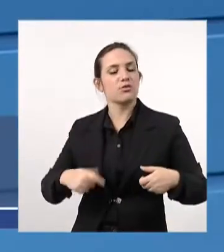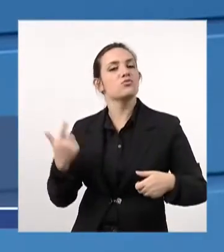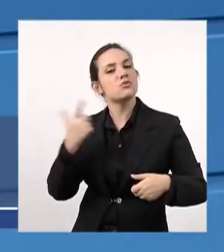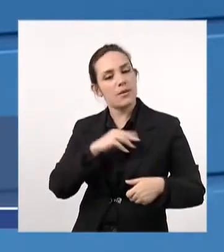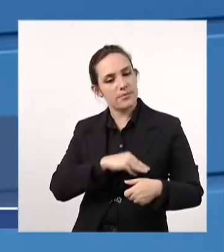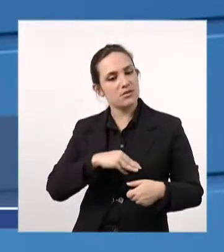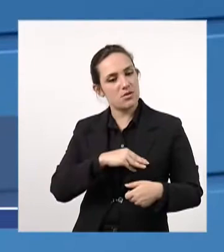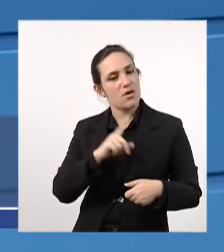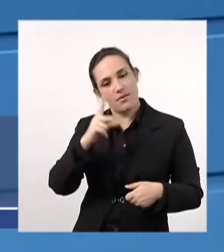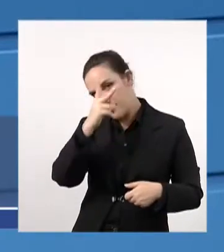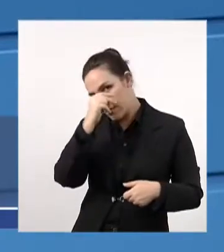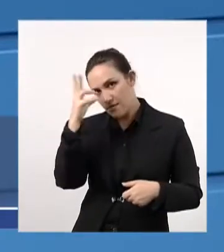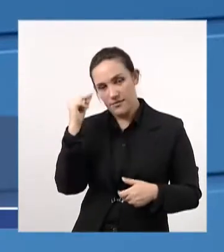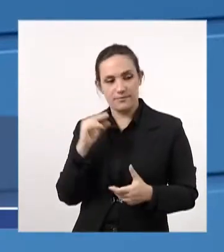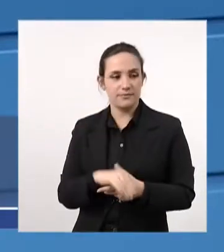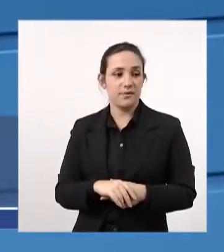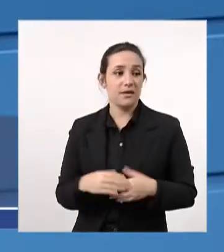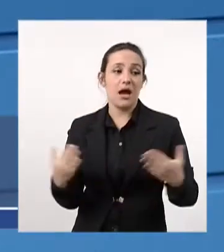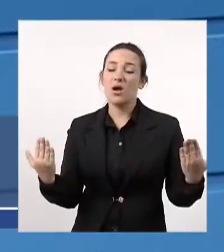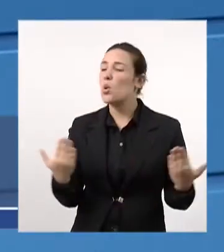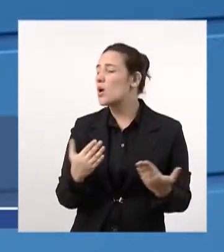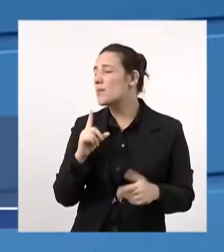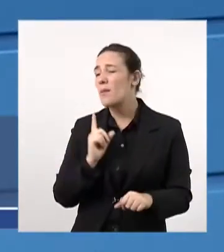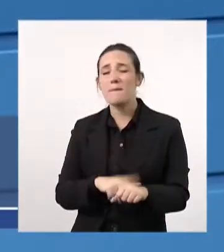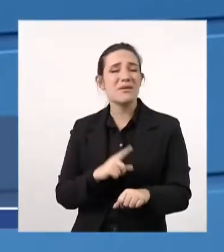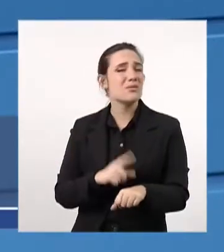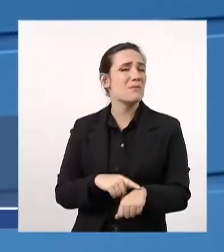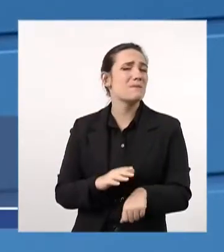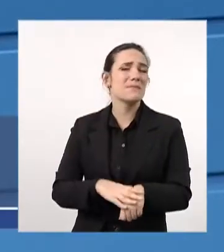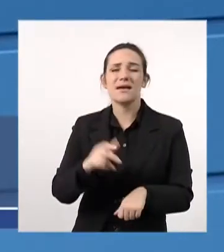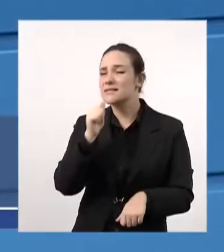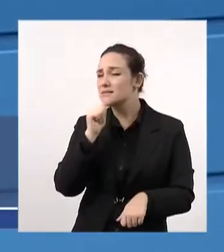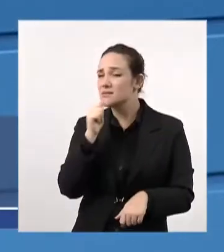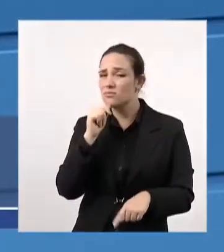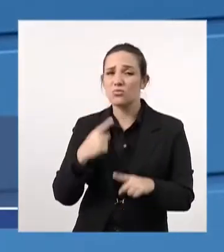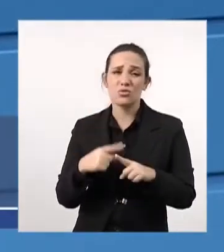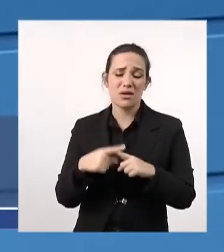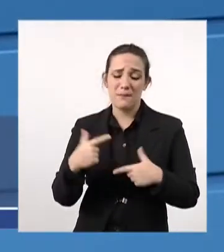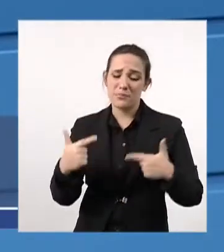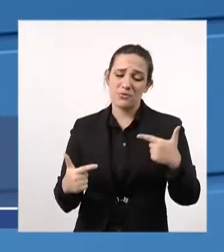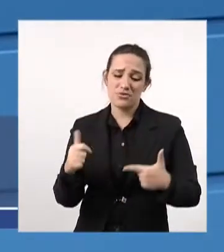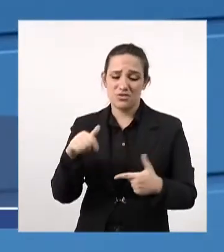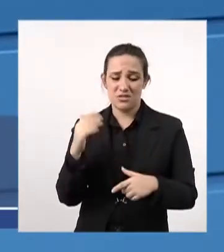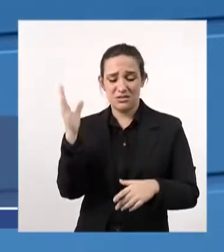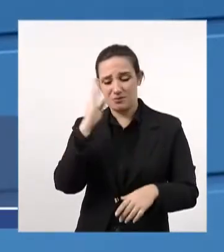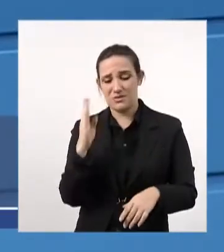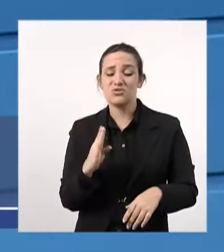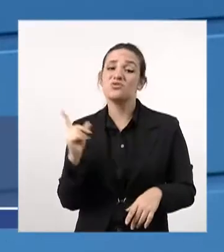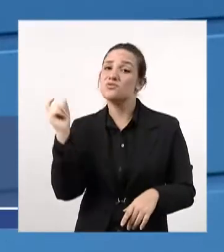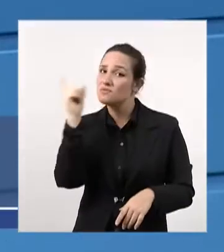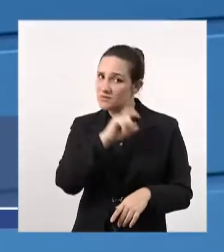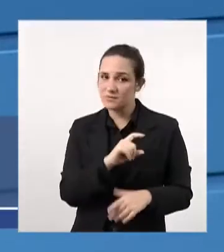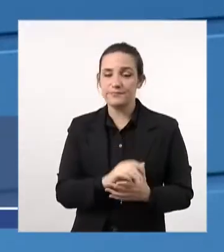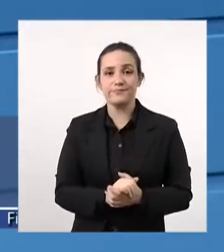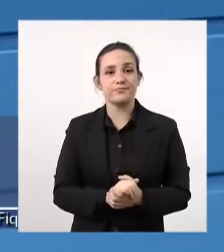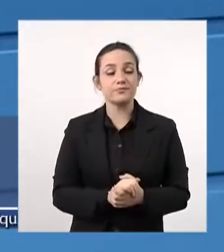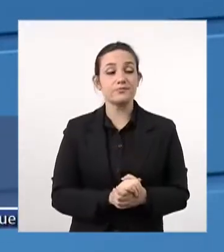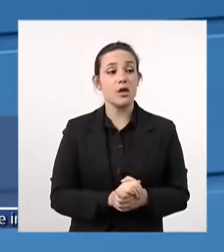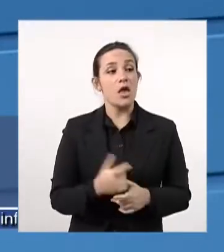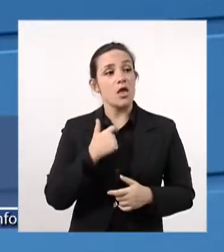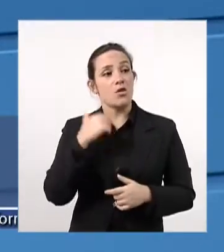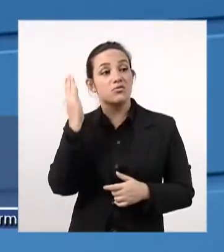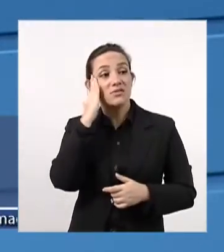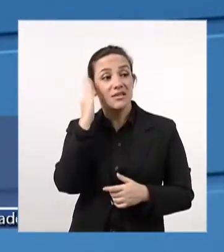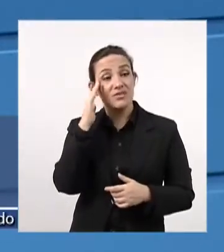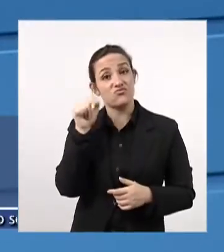nobre, ela é fundamental, e principalmente no momento atípico e que passa a política brasileira. Eu sei que erradicar, deputado Barbosinha, os